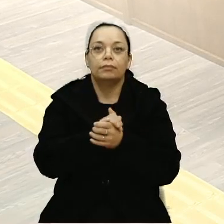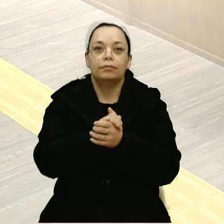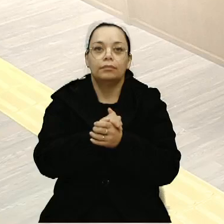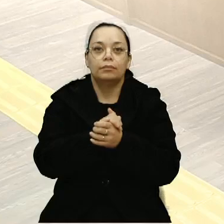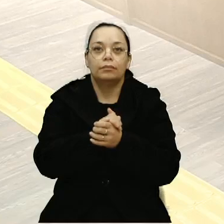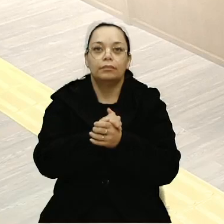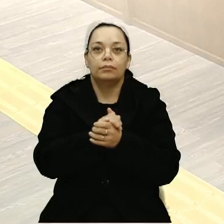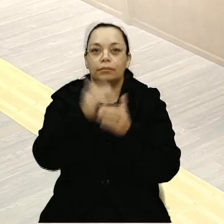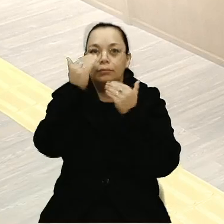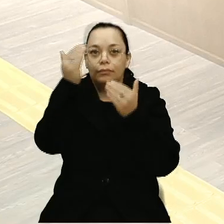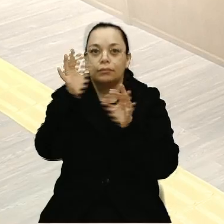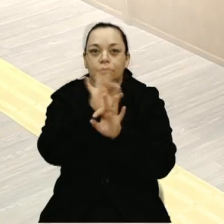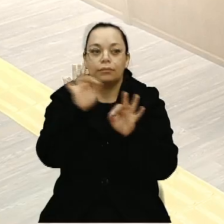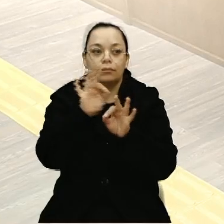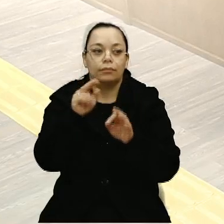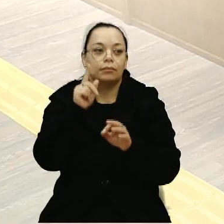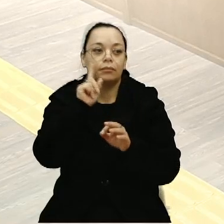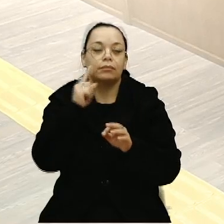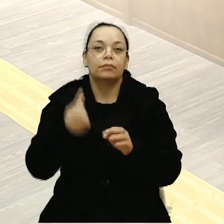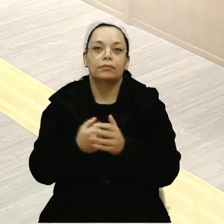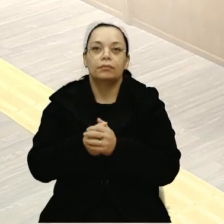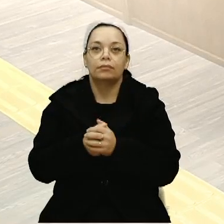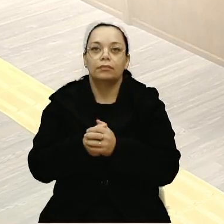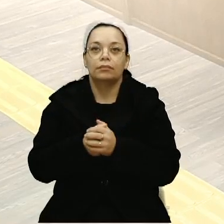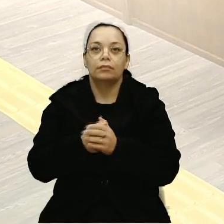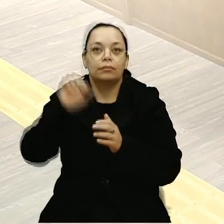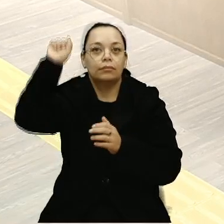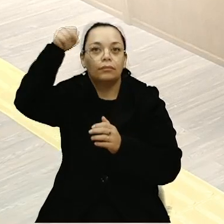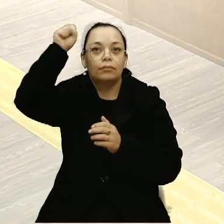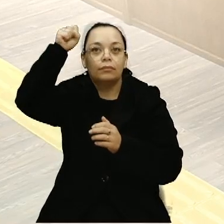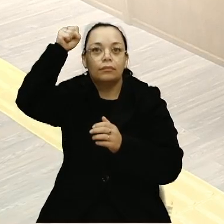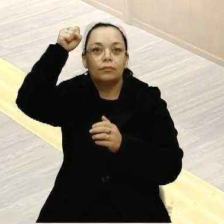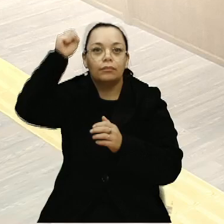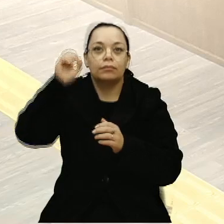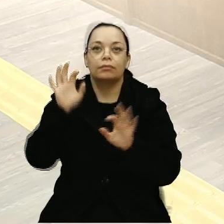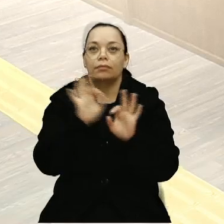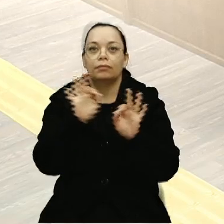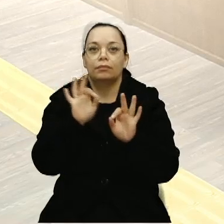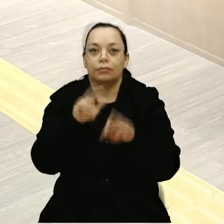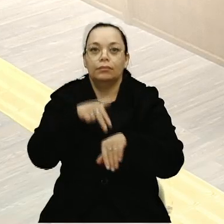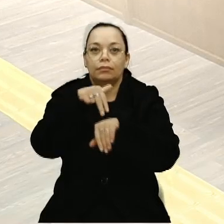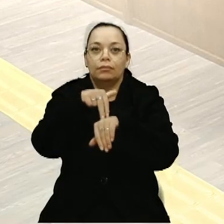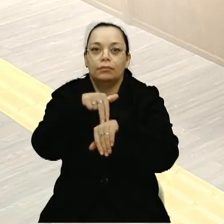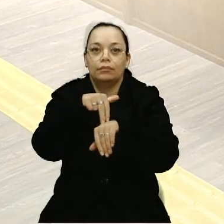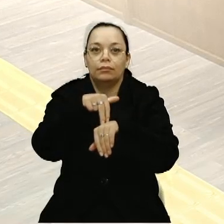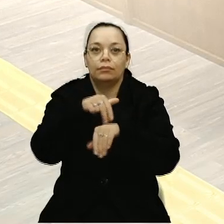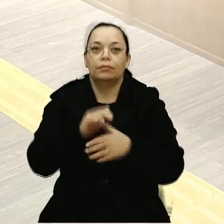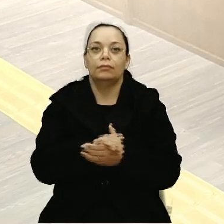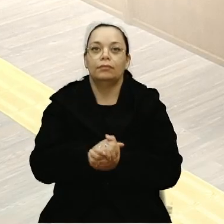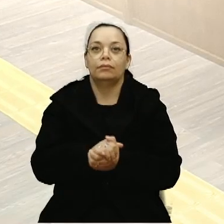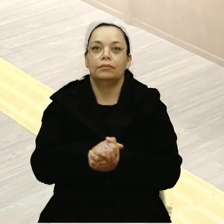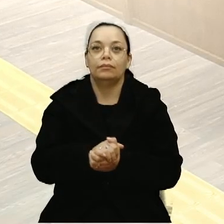Friso. Agradece e abre mão. Vereador Clóvis Xuxa. Na tribuna.